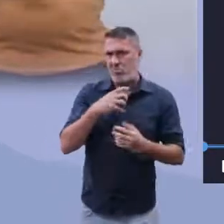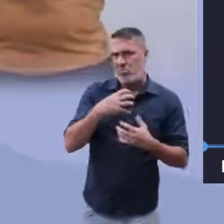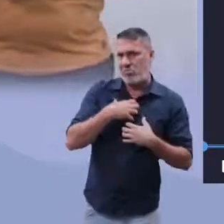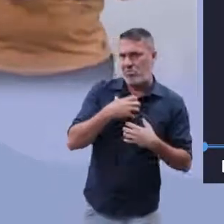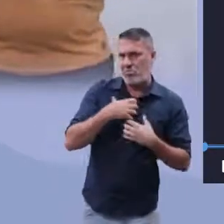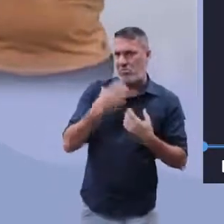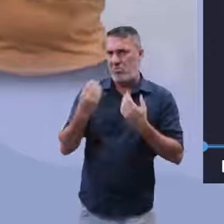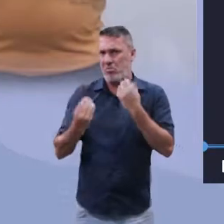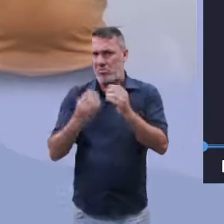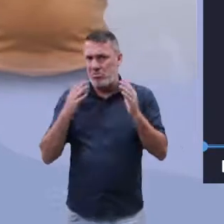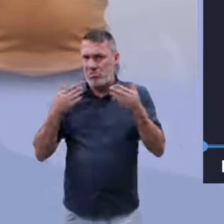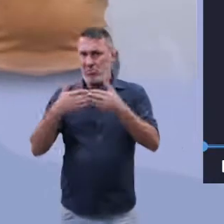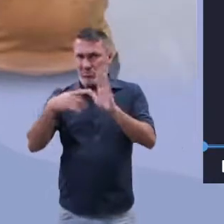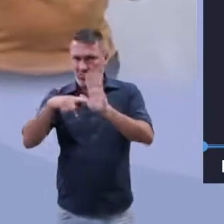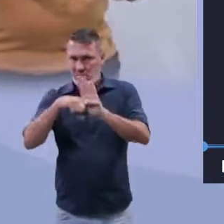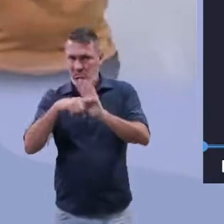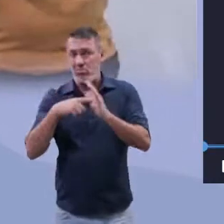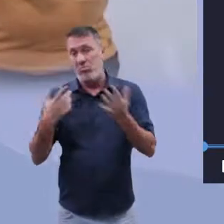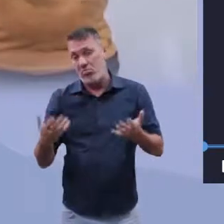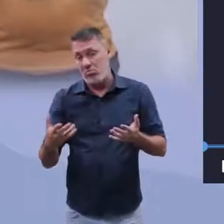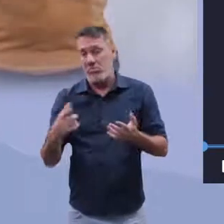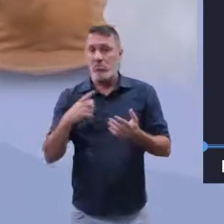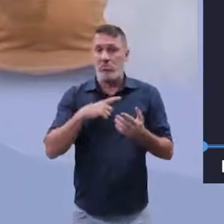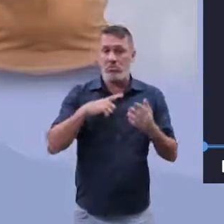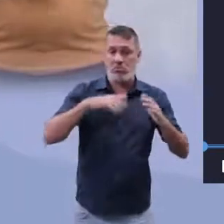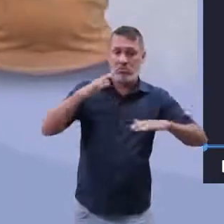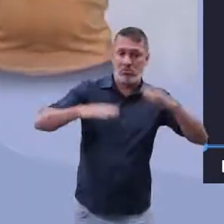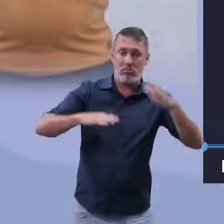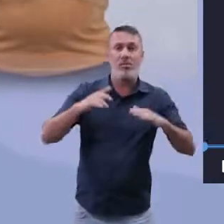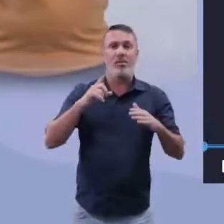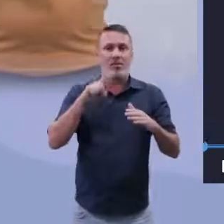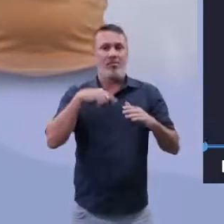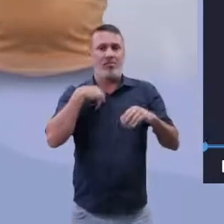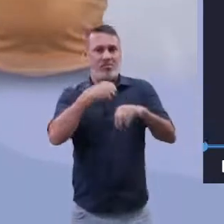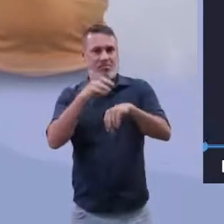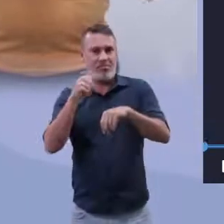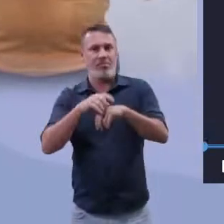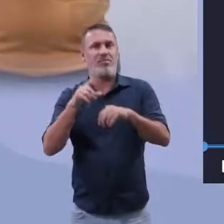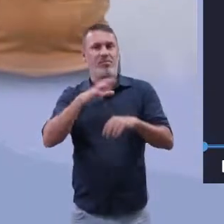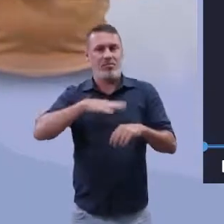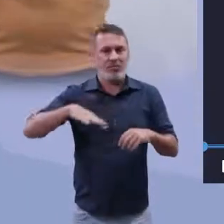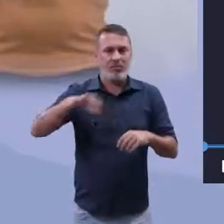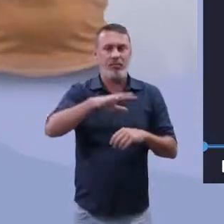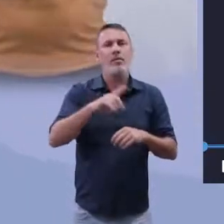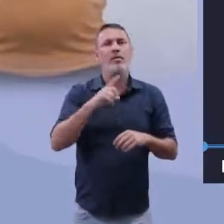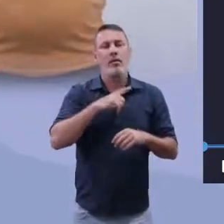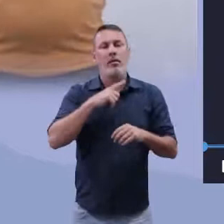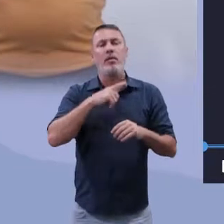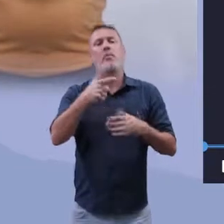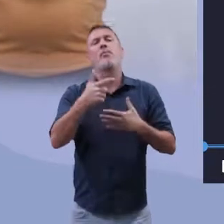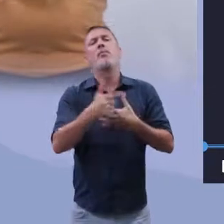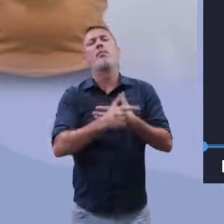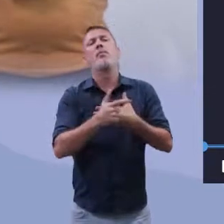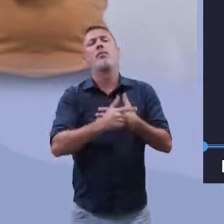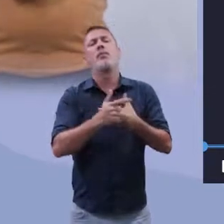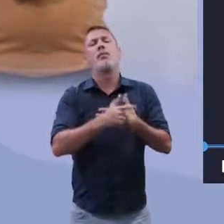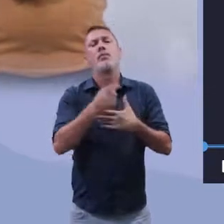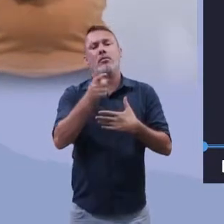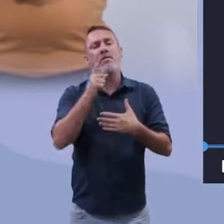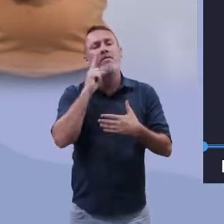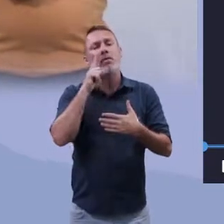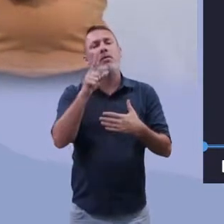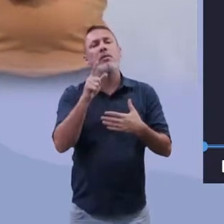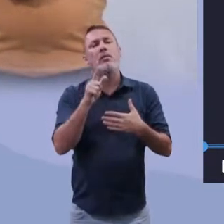algum aspecto pautado no negativo? Foi aqueles elementos que eu trouxe para vocês. Coloca no papel quais